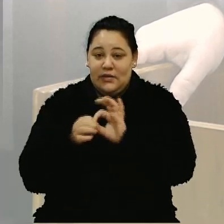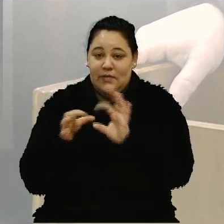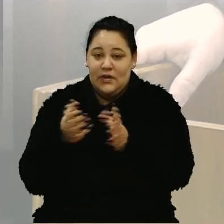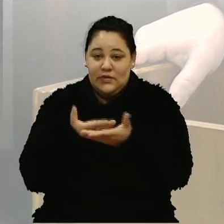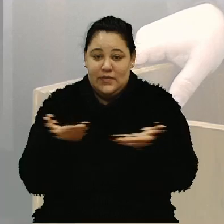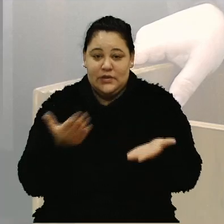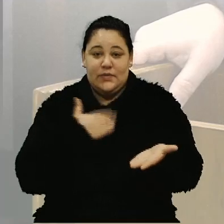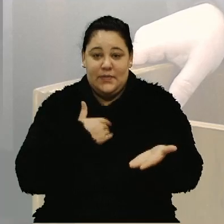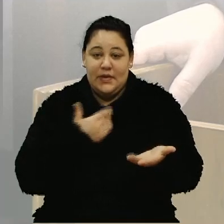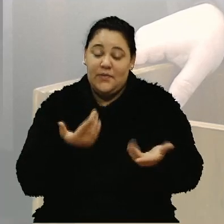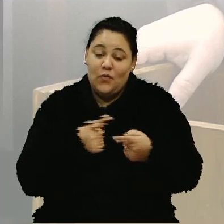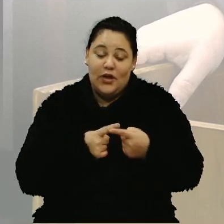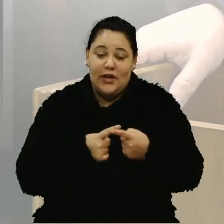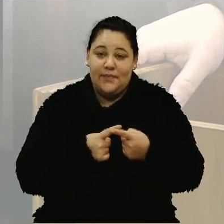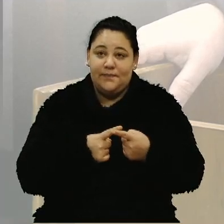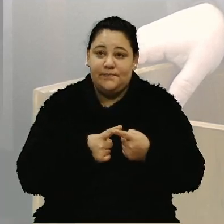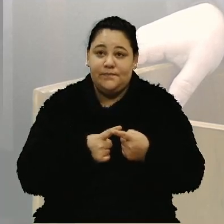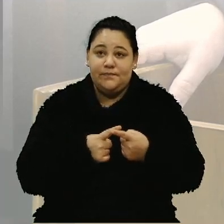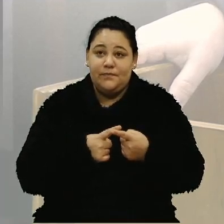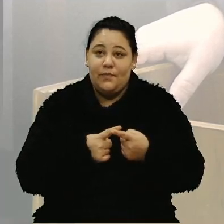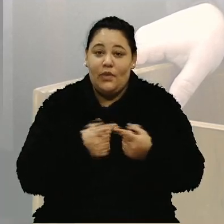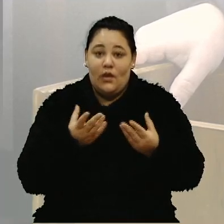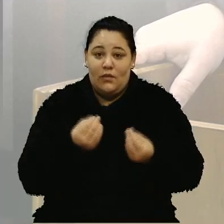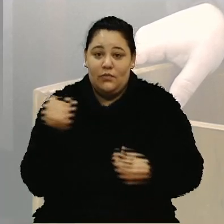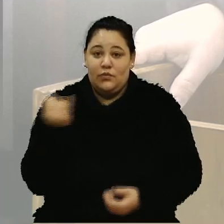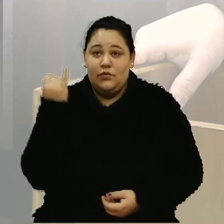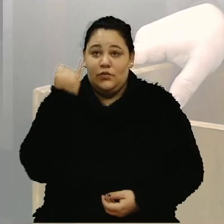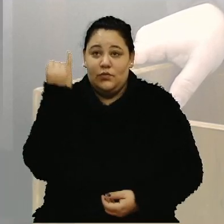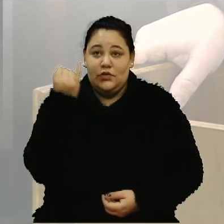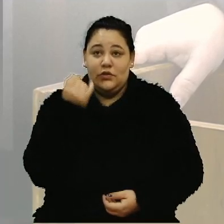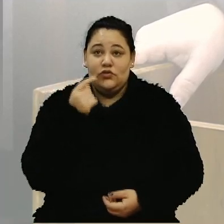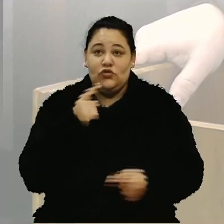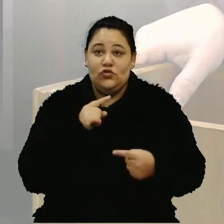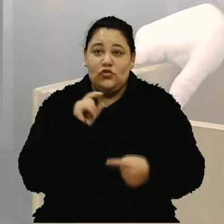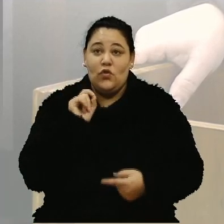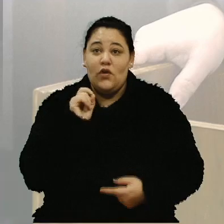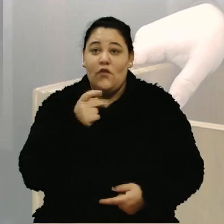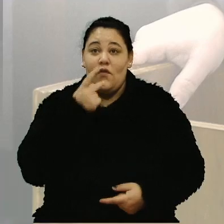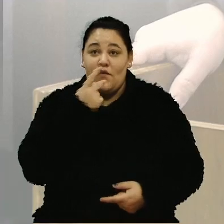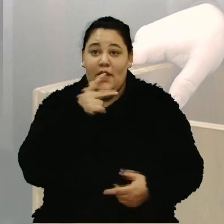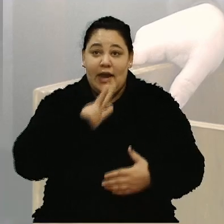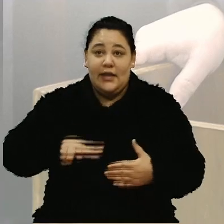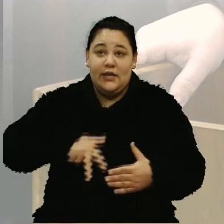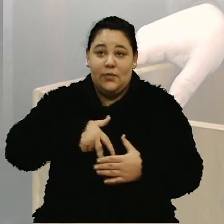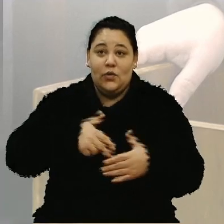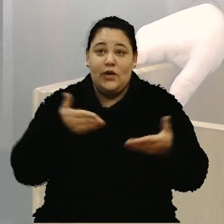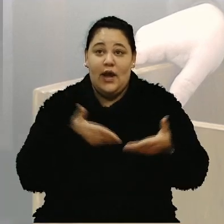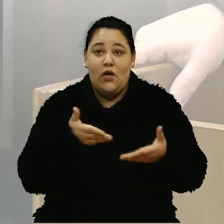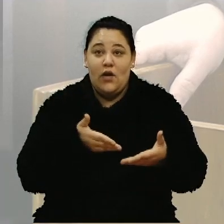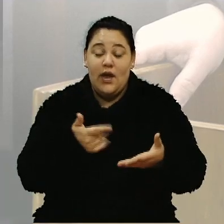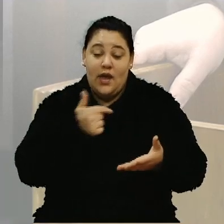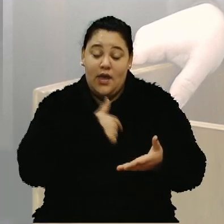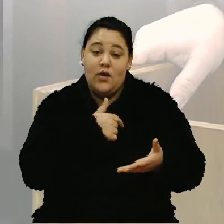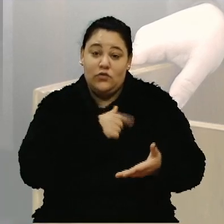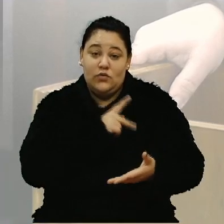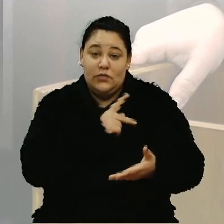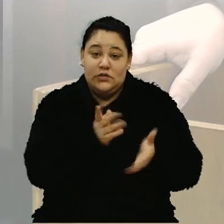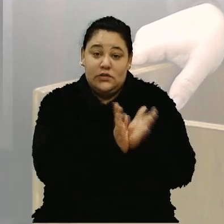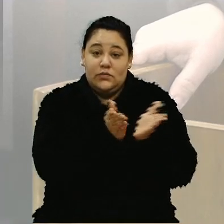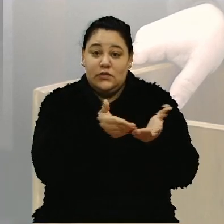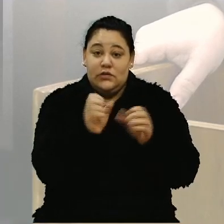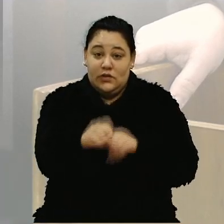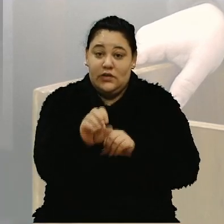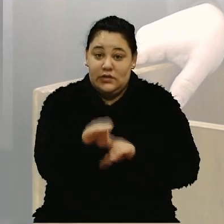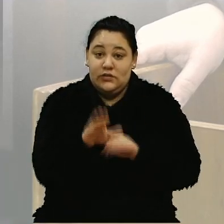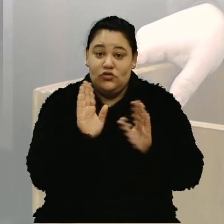espaço, porque é muito importante o que a gente vai trazer aqui para a tribuna, até porque sou presidente da Comissão da Educação, já